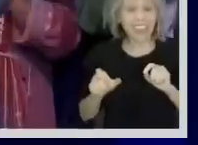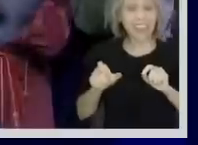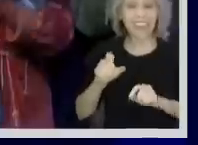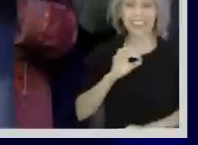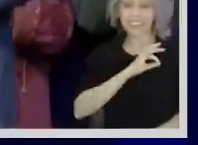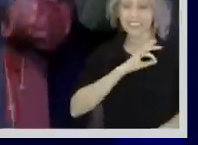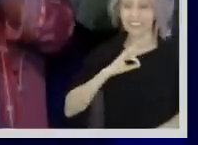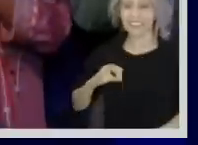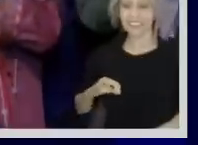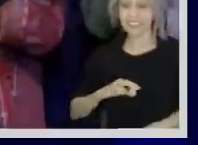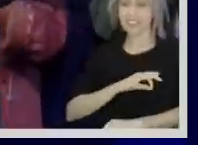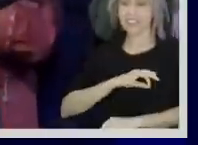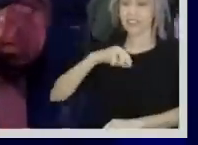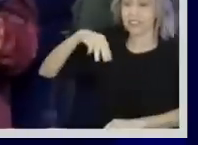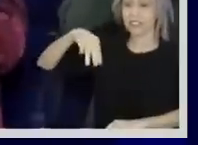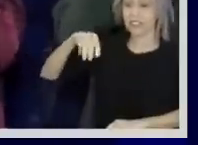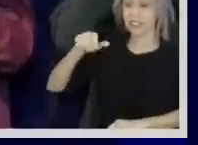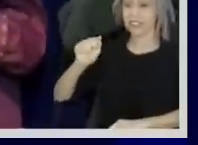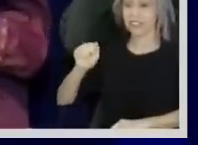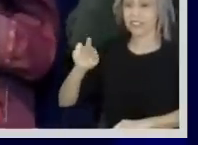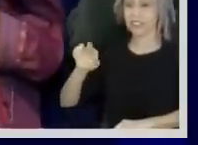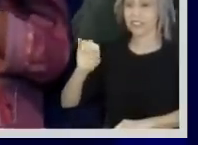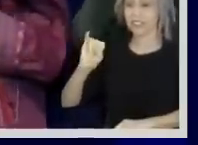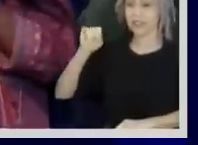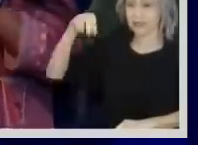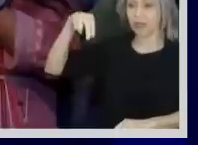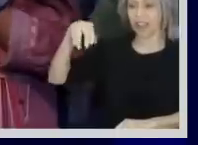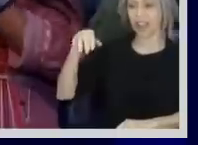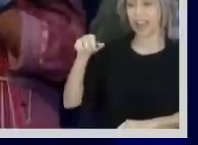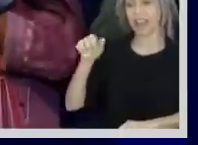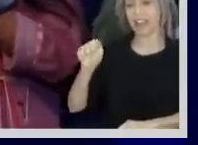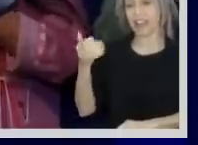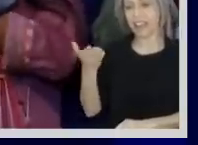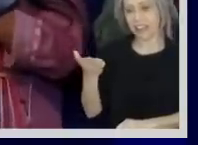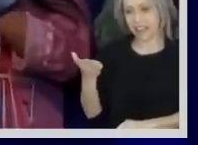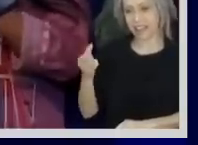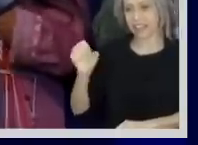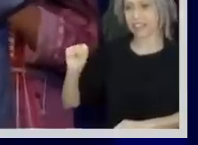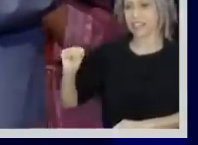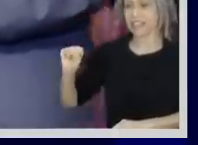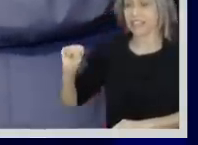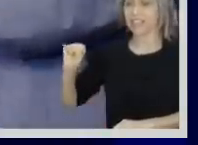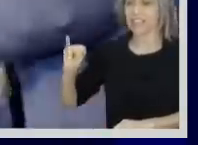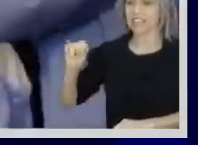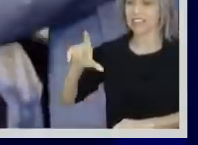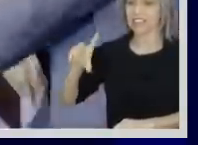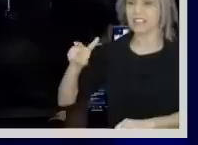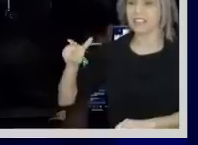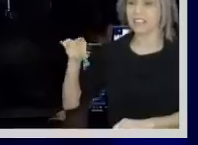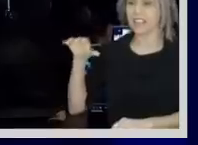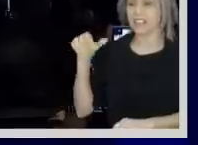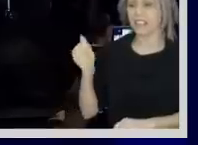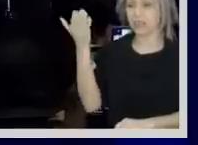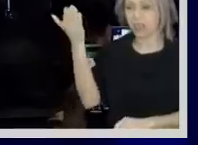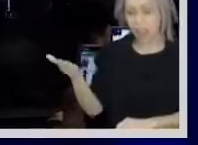importância muito maior. Programas sociais, né, que são financiados por esses bancos. Mas não veio, não colou, não chegou. Ela